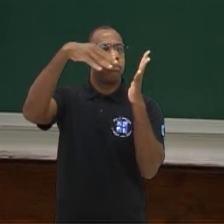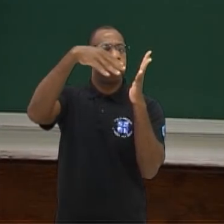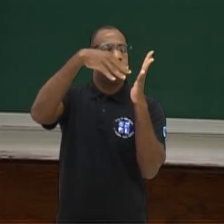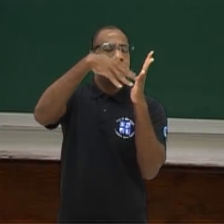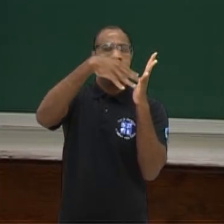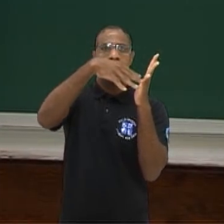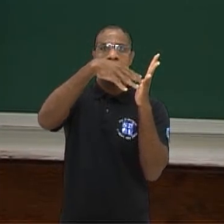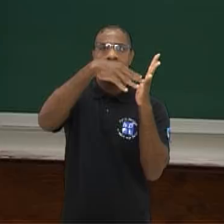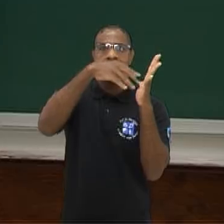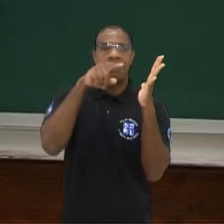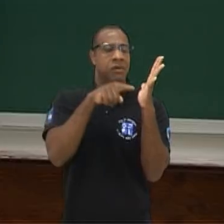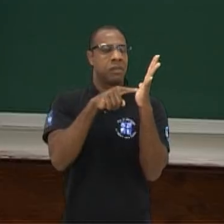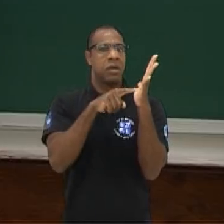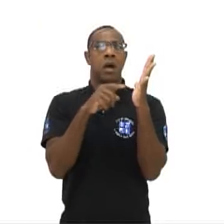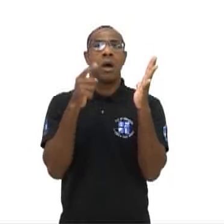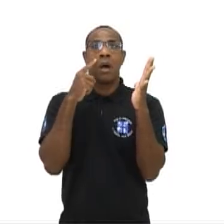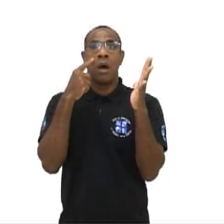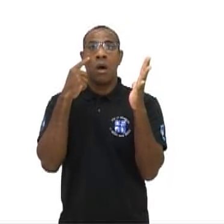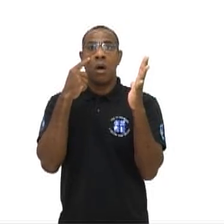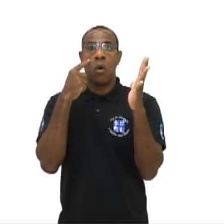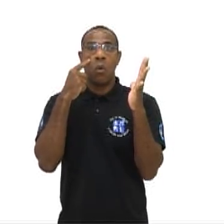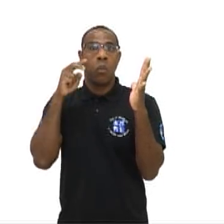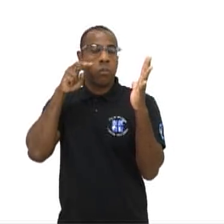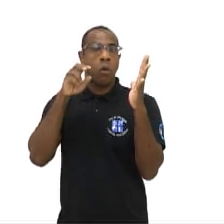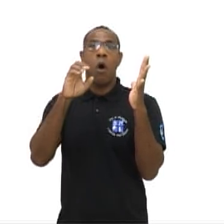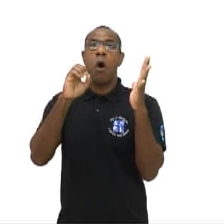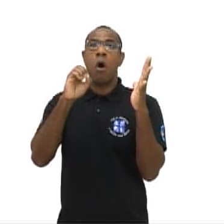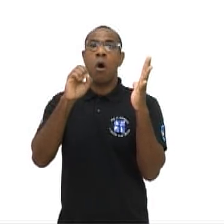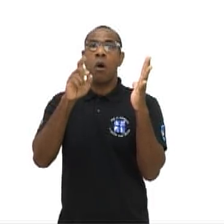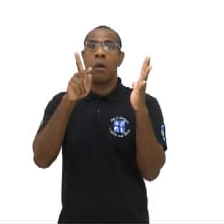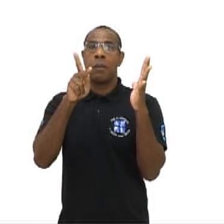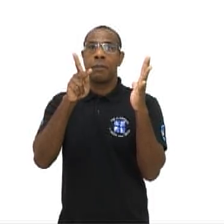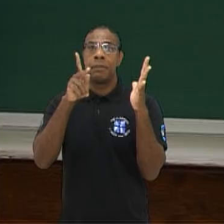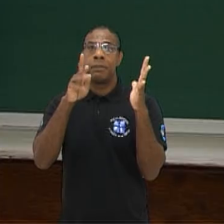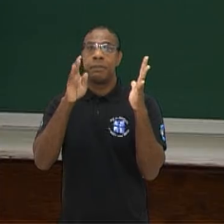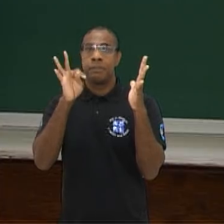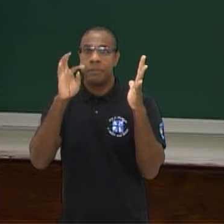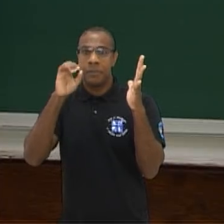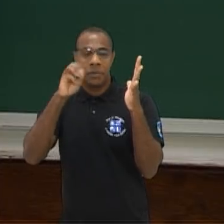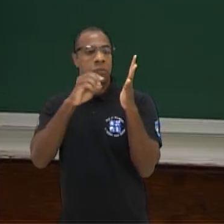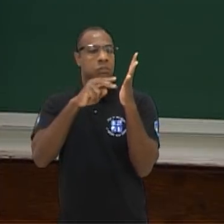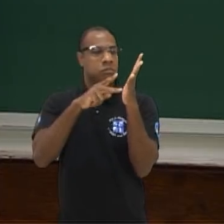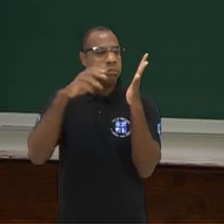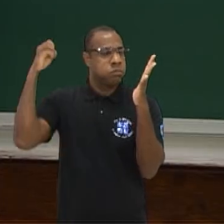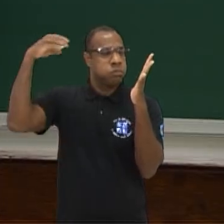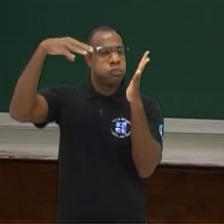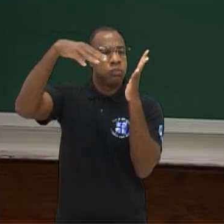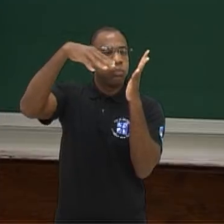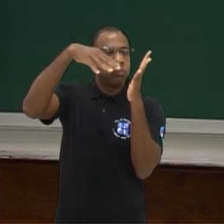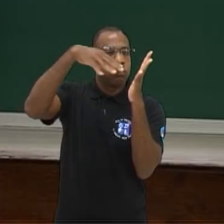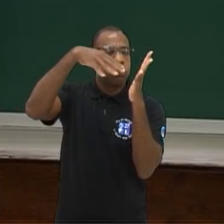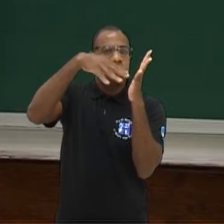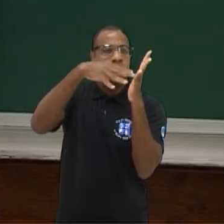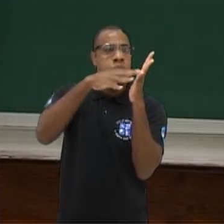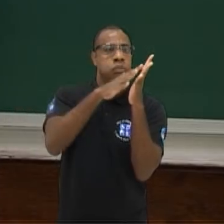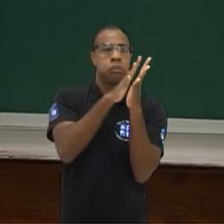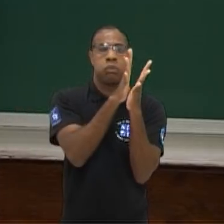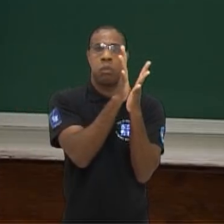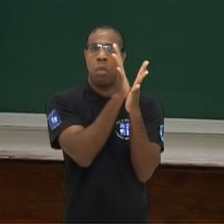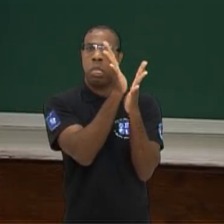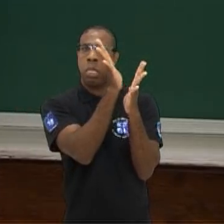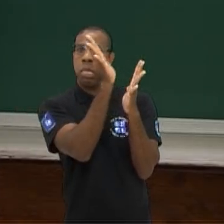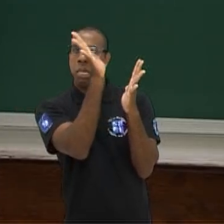ali óptico que teremos ali como referência. E o que acontece? O segundo feixe luminoso avança para um